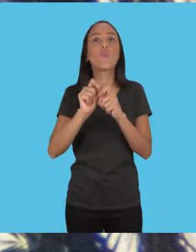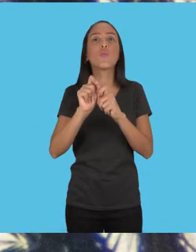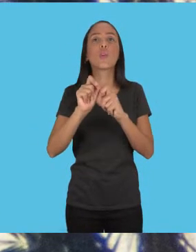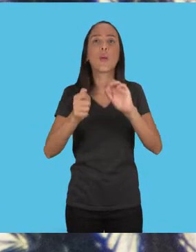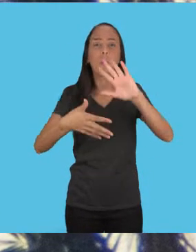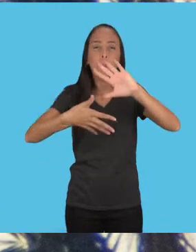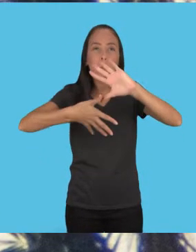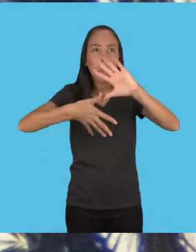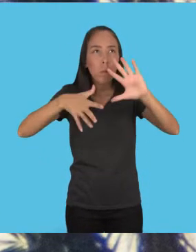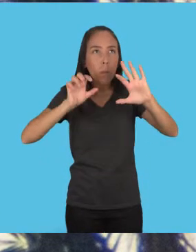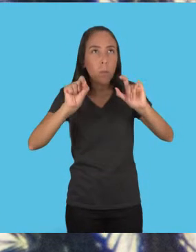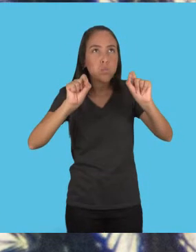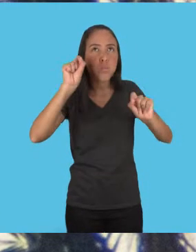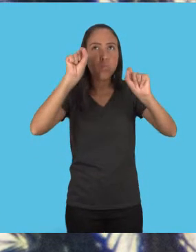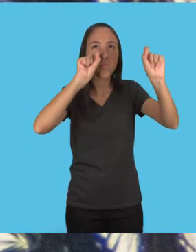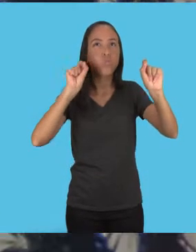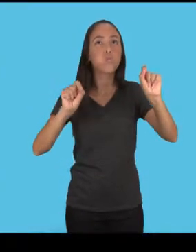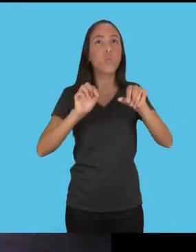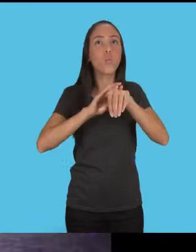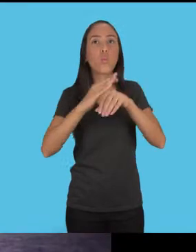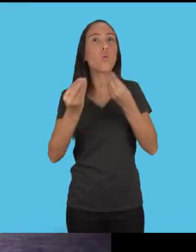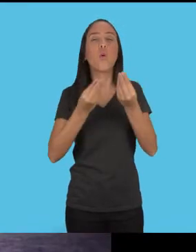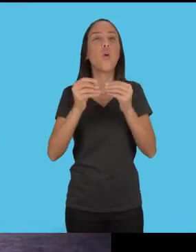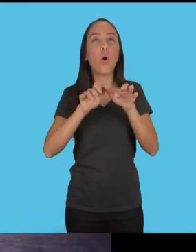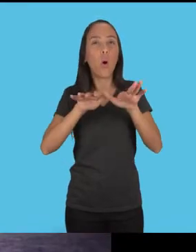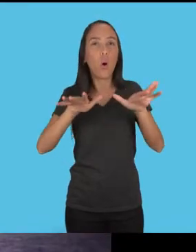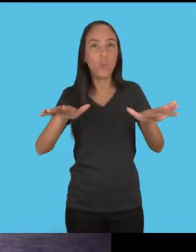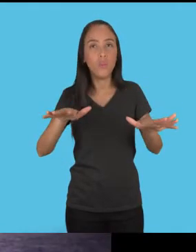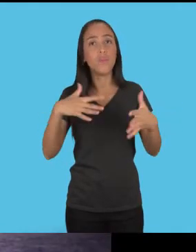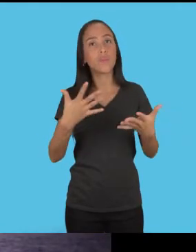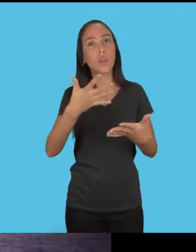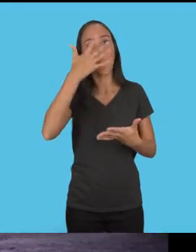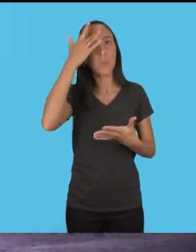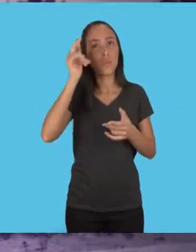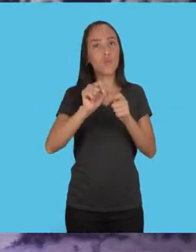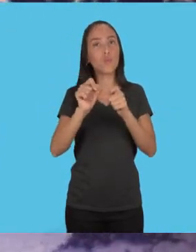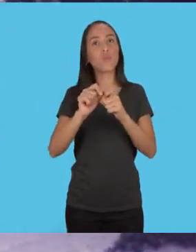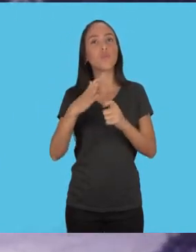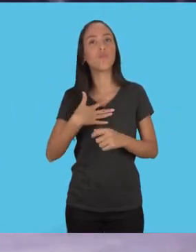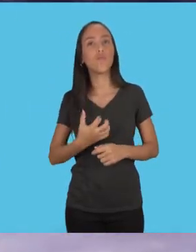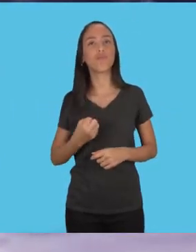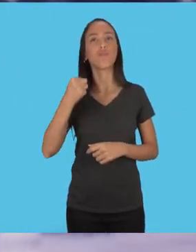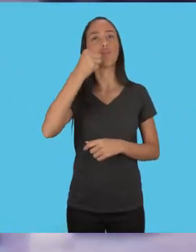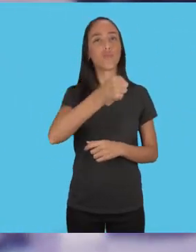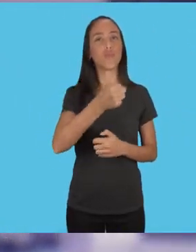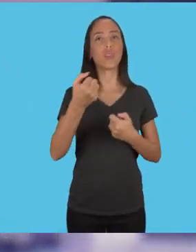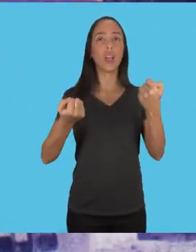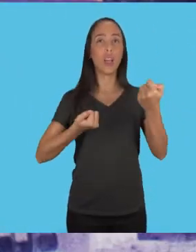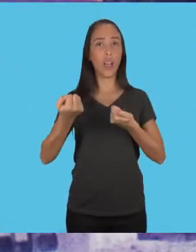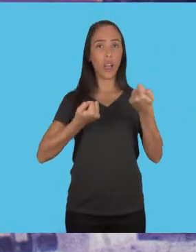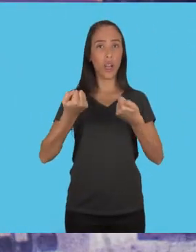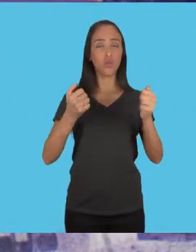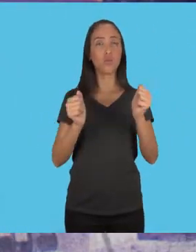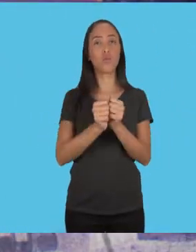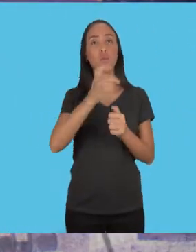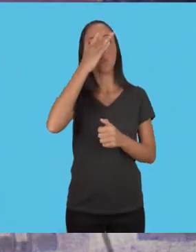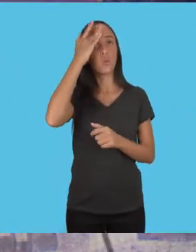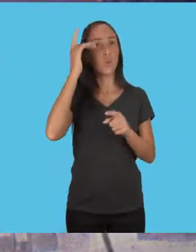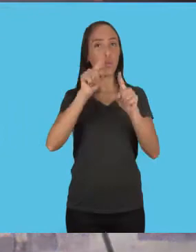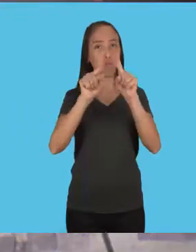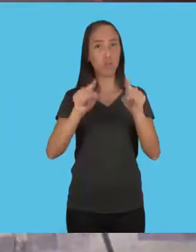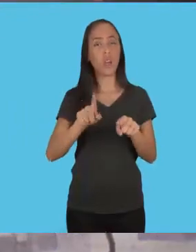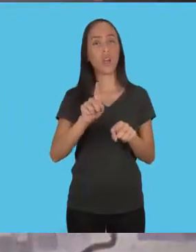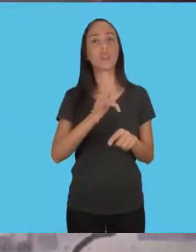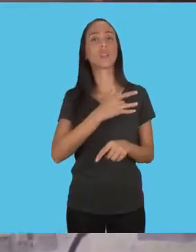endemia, né? Então me puseram num jeep com alguns funcionários da saúde e